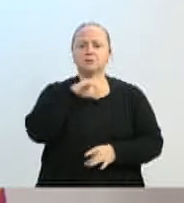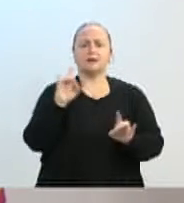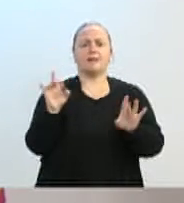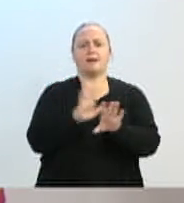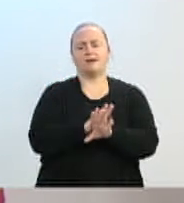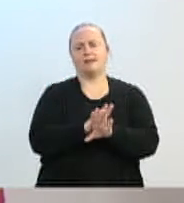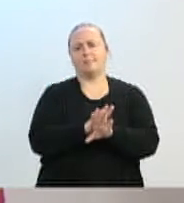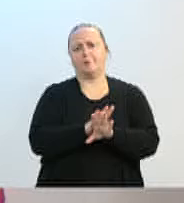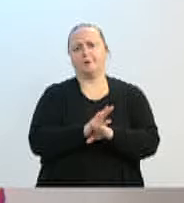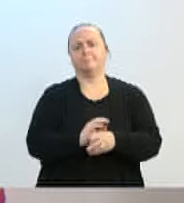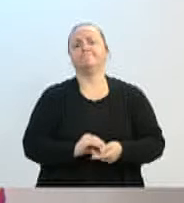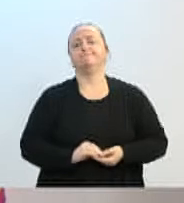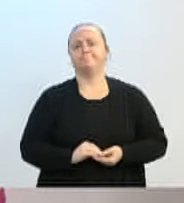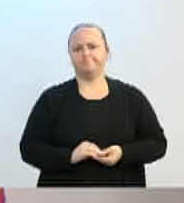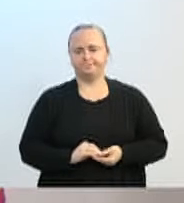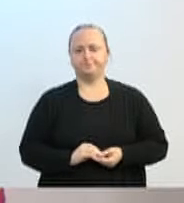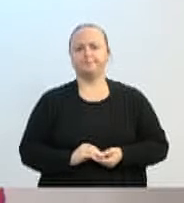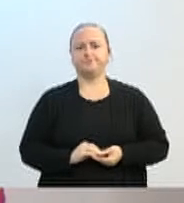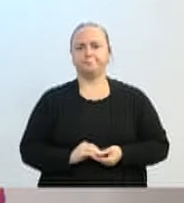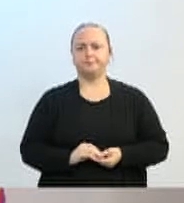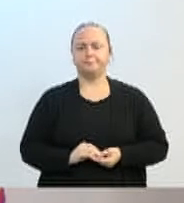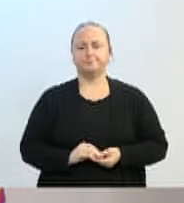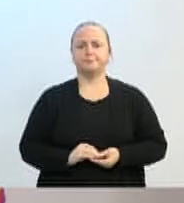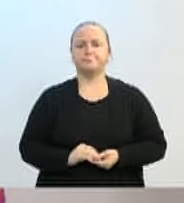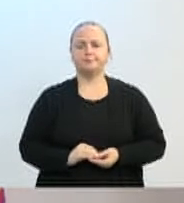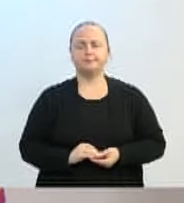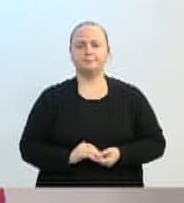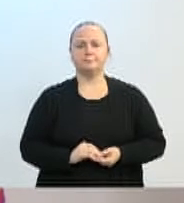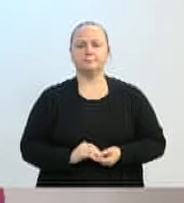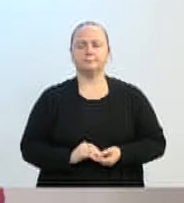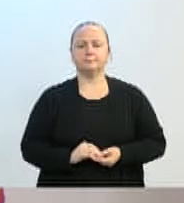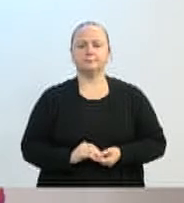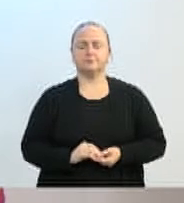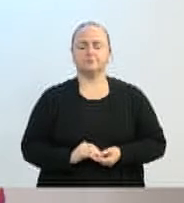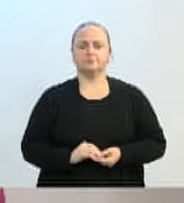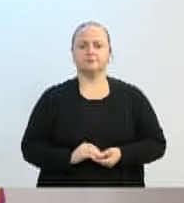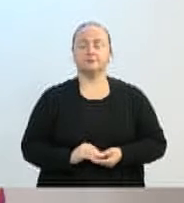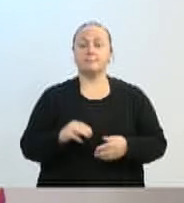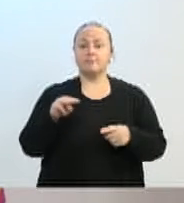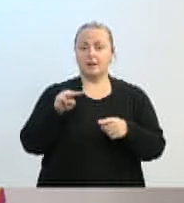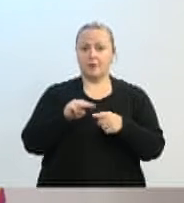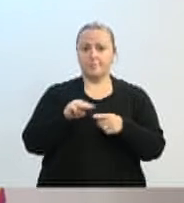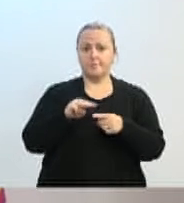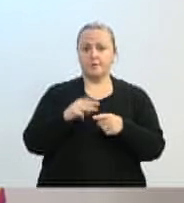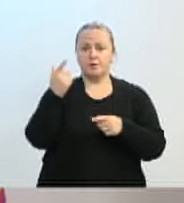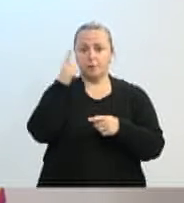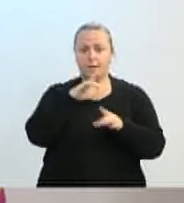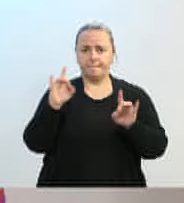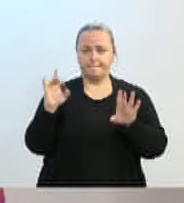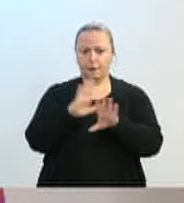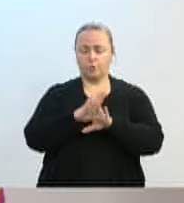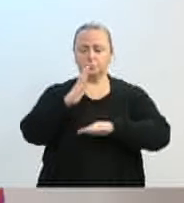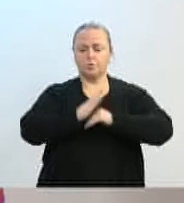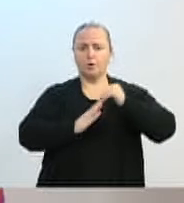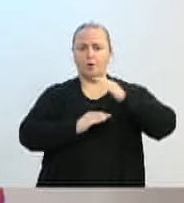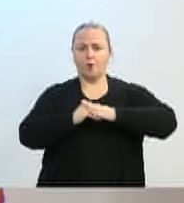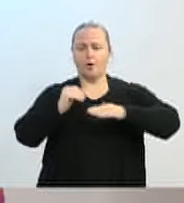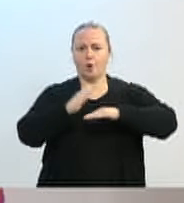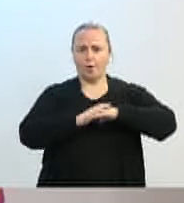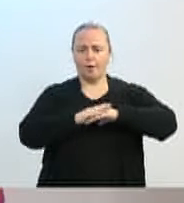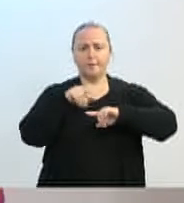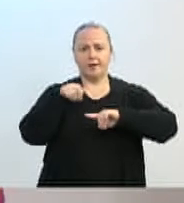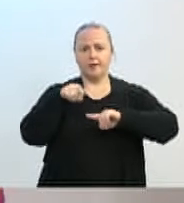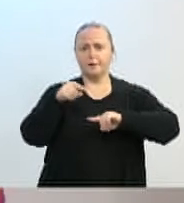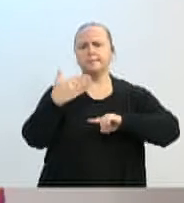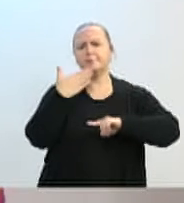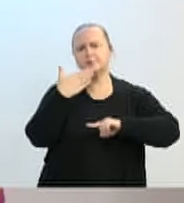o município, para realizar, para concluir essas obras, solicitou ao Ministério da